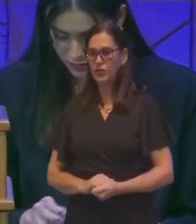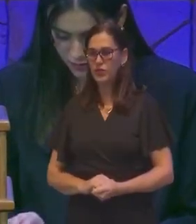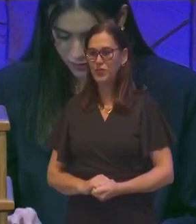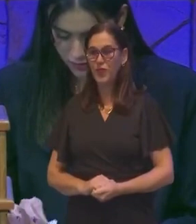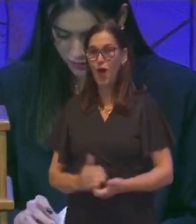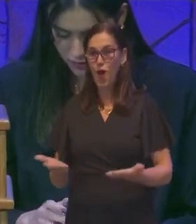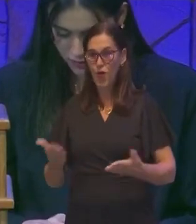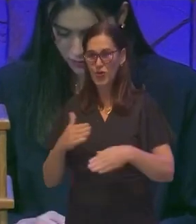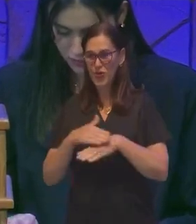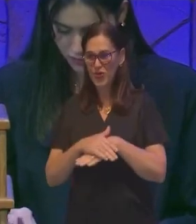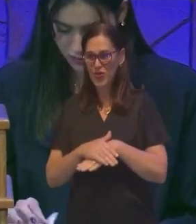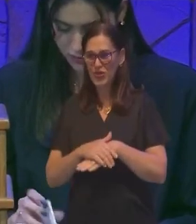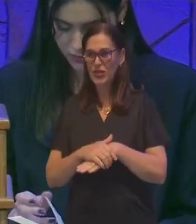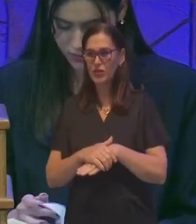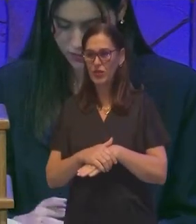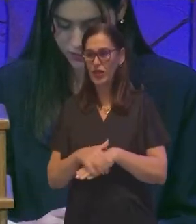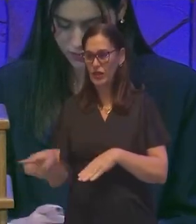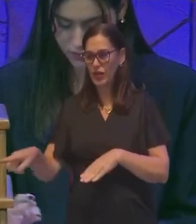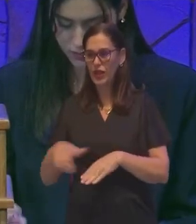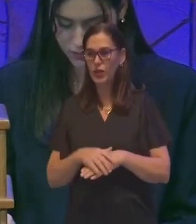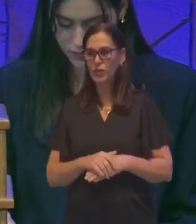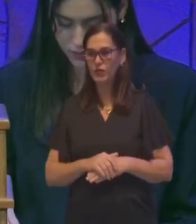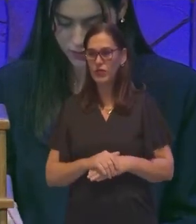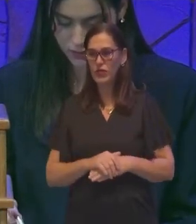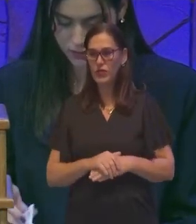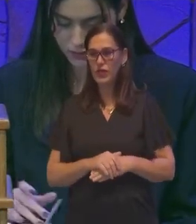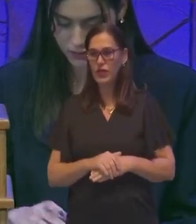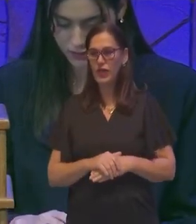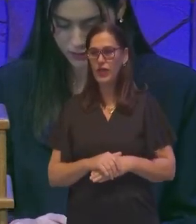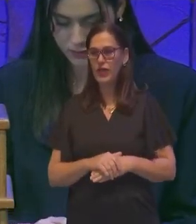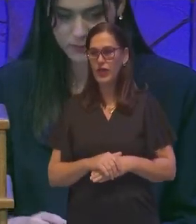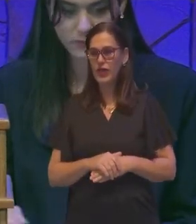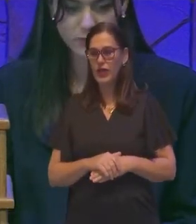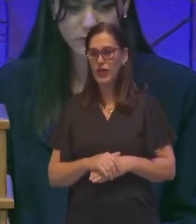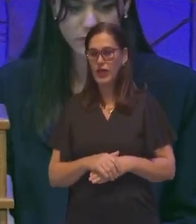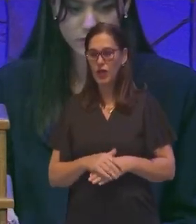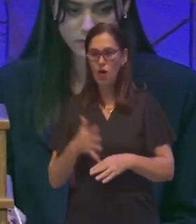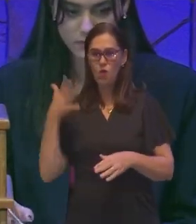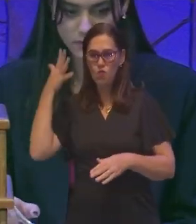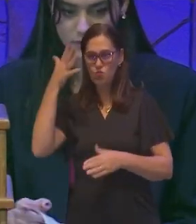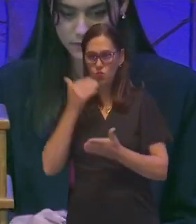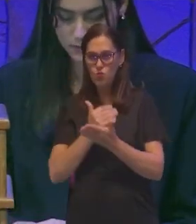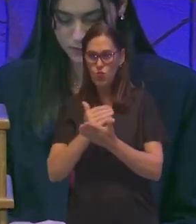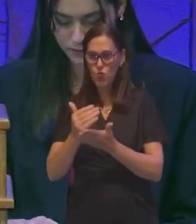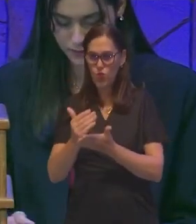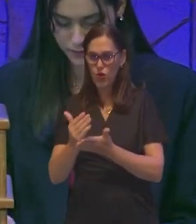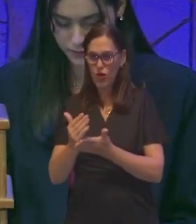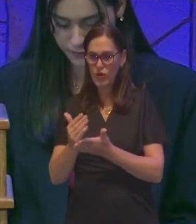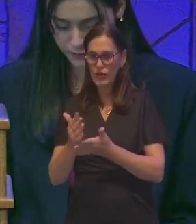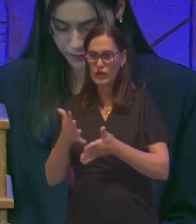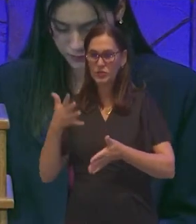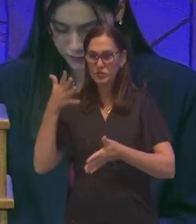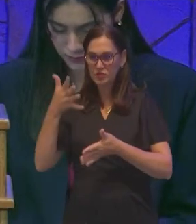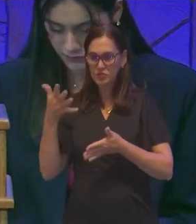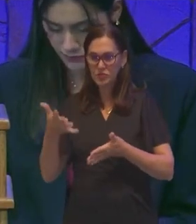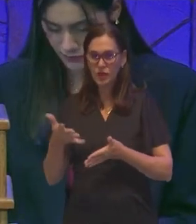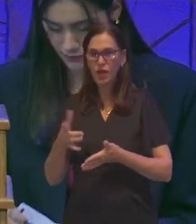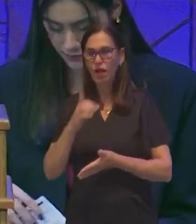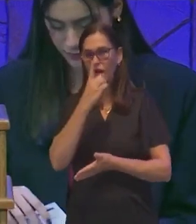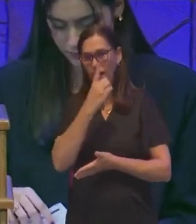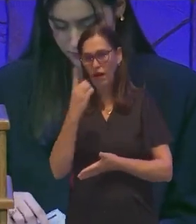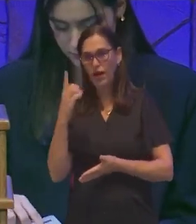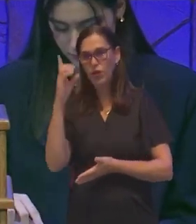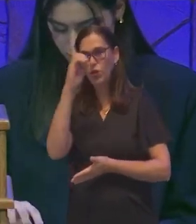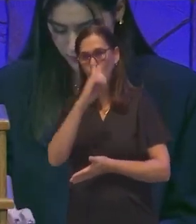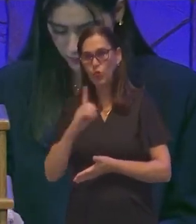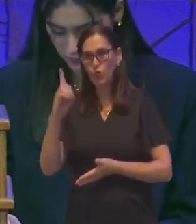Nessa noite, nós damos início a uma série de pregações que serão ministradas aqui a cada domingo do